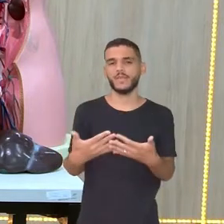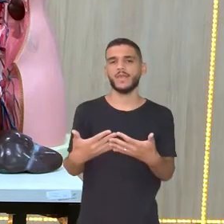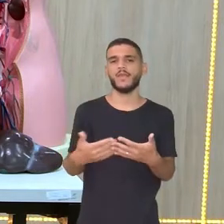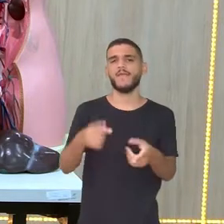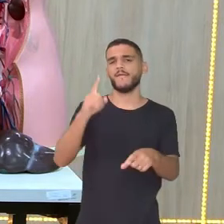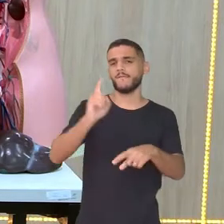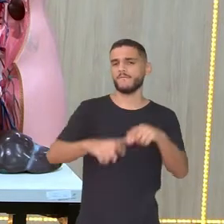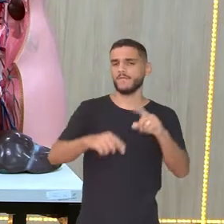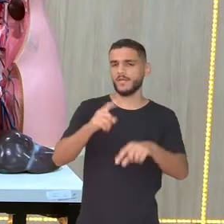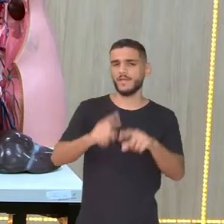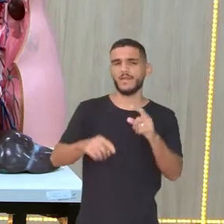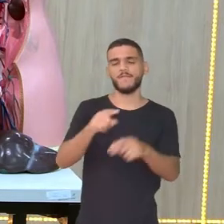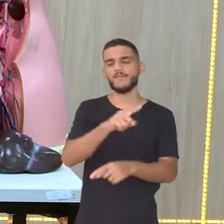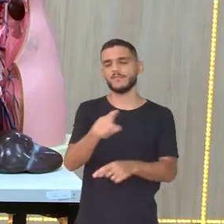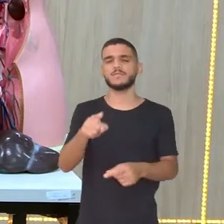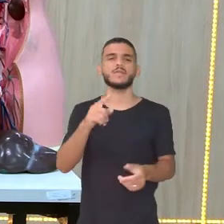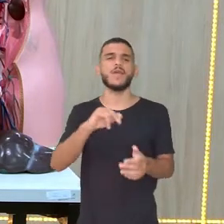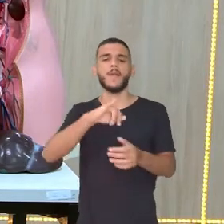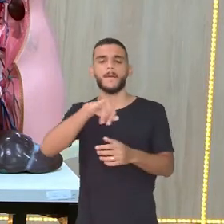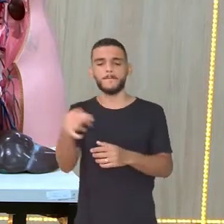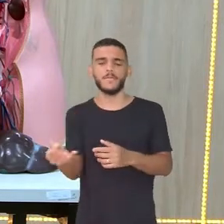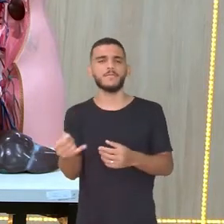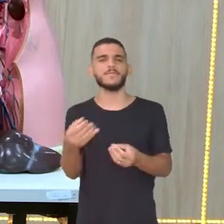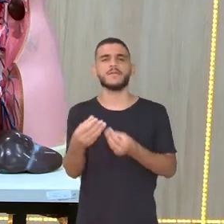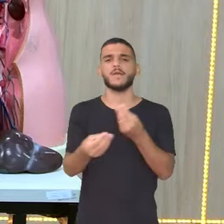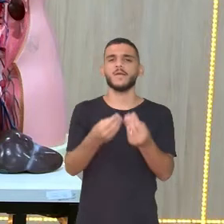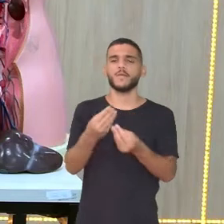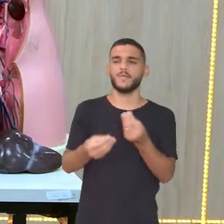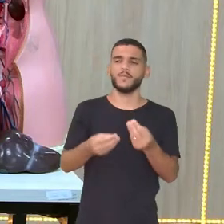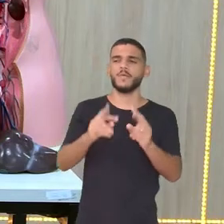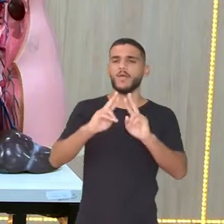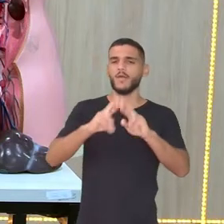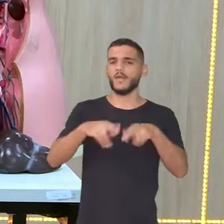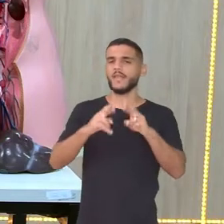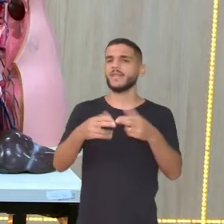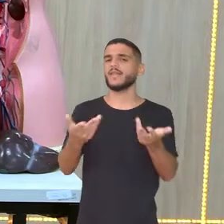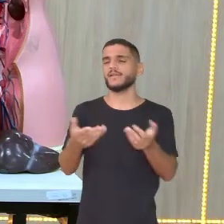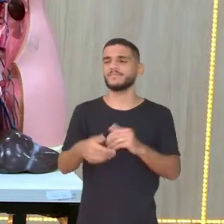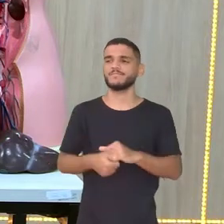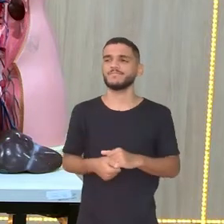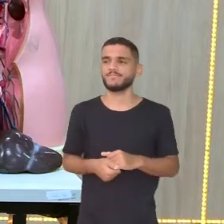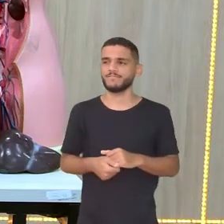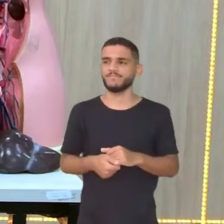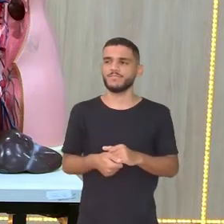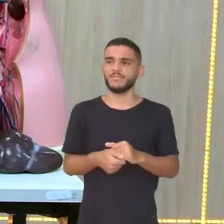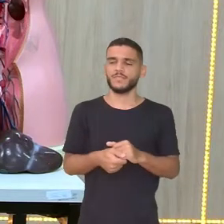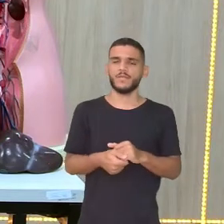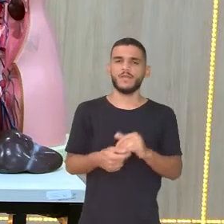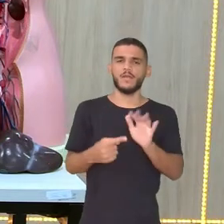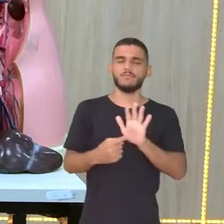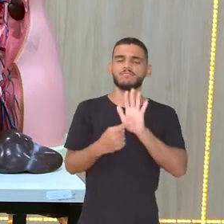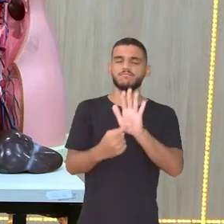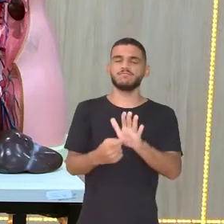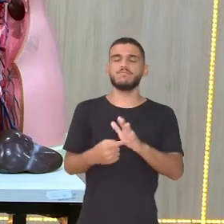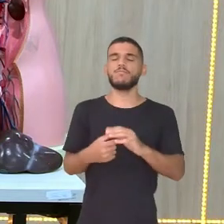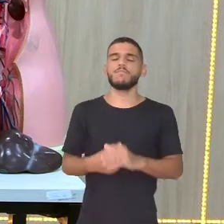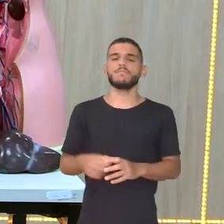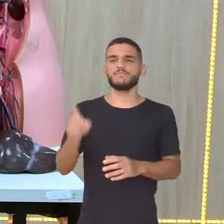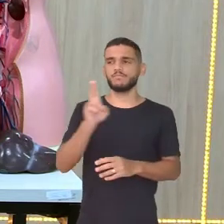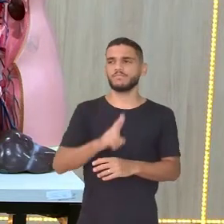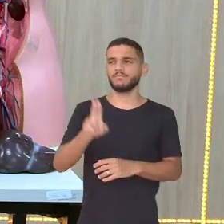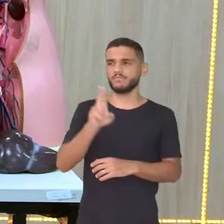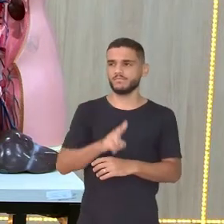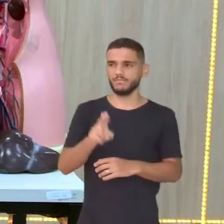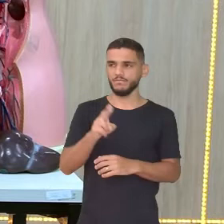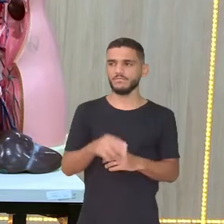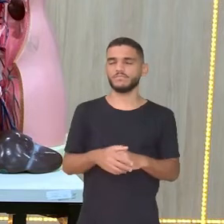que cada um construísse um tipo de tecido que foi estudado aqui. E aí eu estou trazendo um tecido. Ó. Eu utilizei